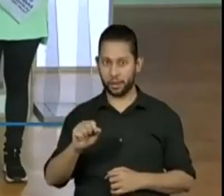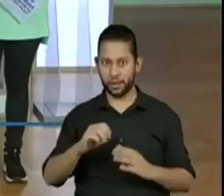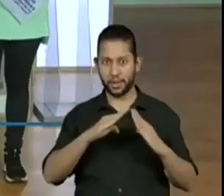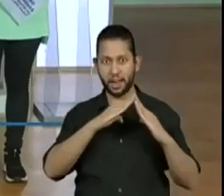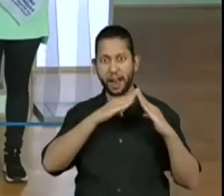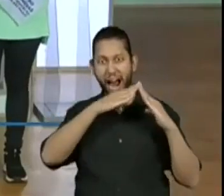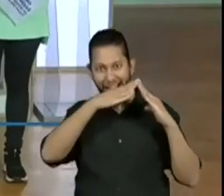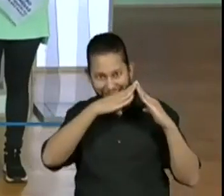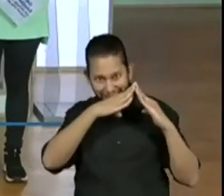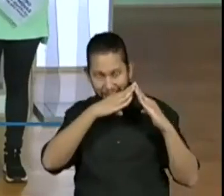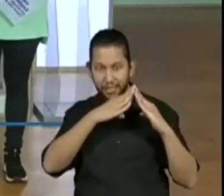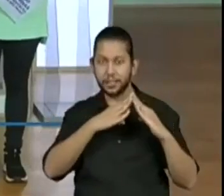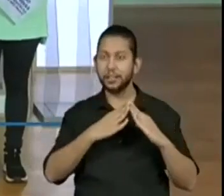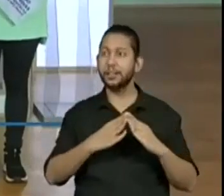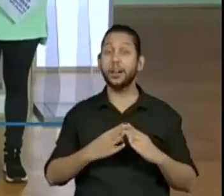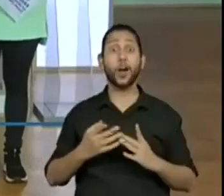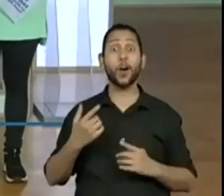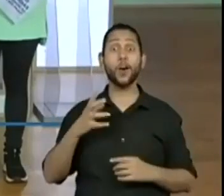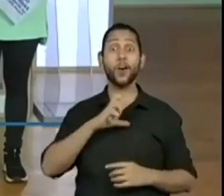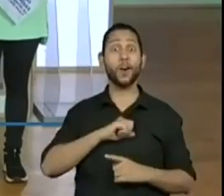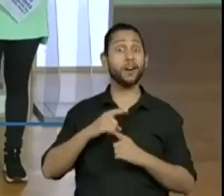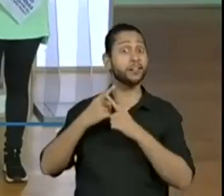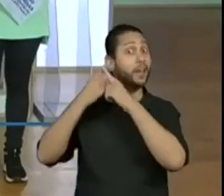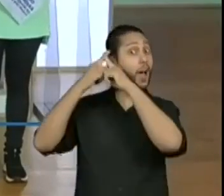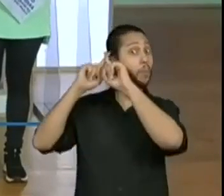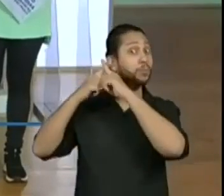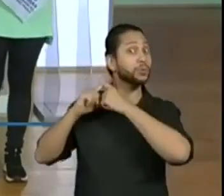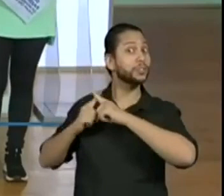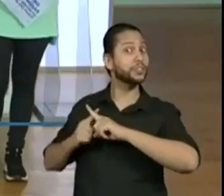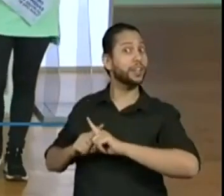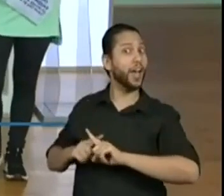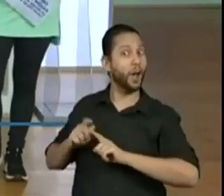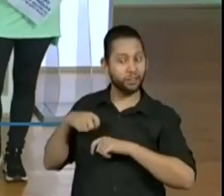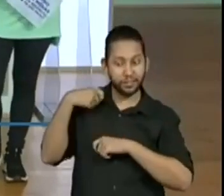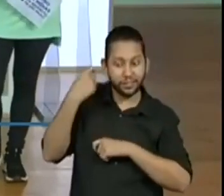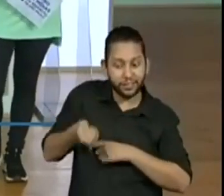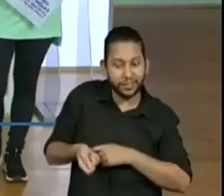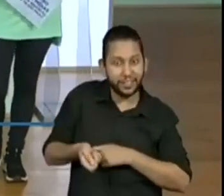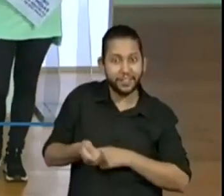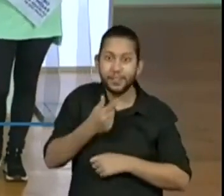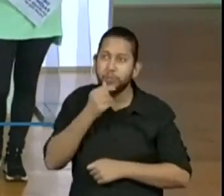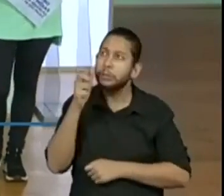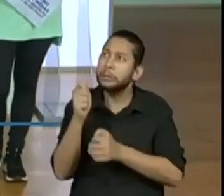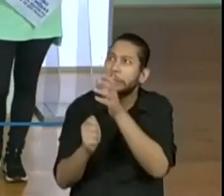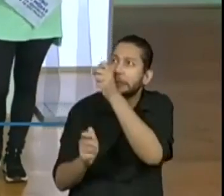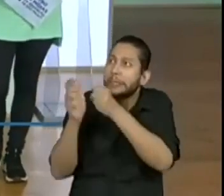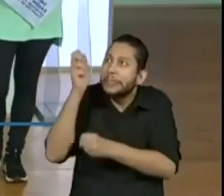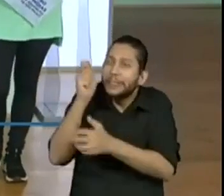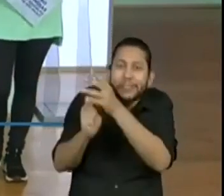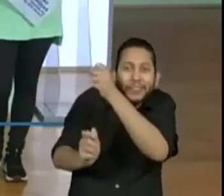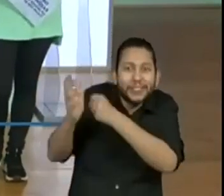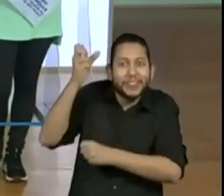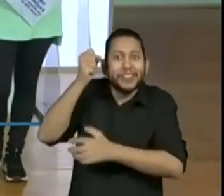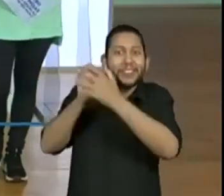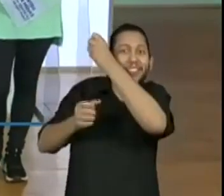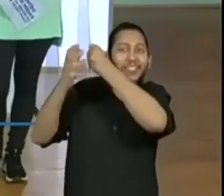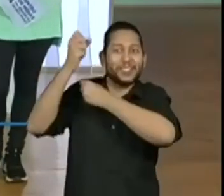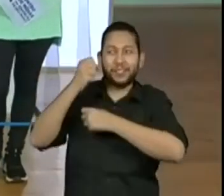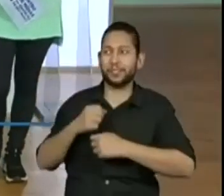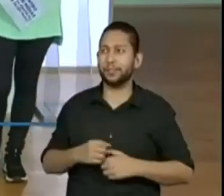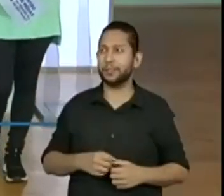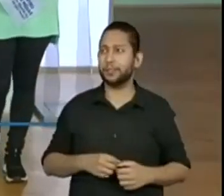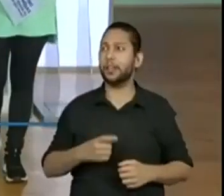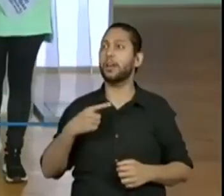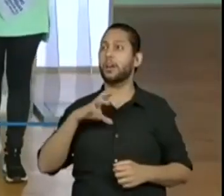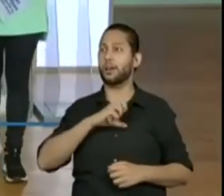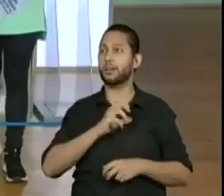Fátima, Rapunzel. Foi o aluno Endrel dela que respondeu. A Júlia respondeu A